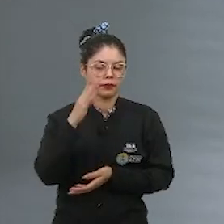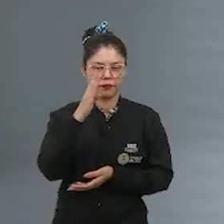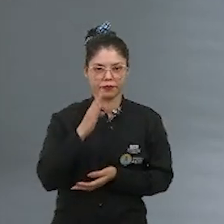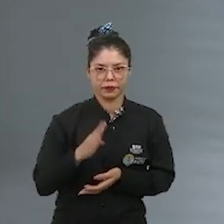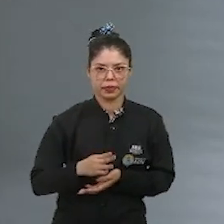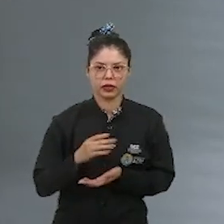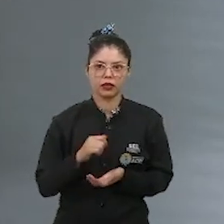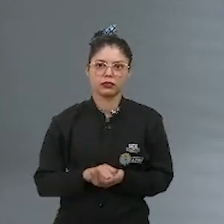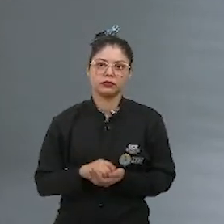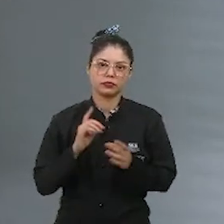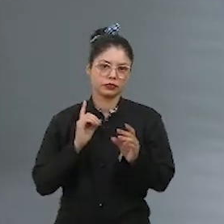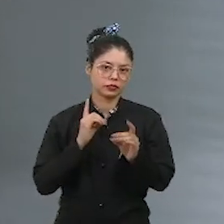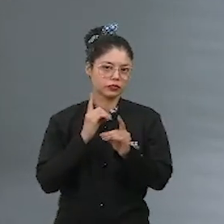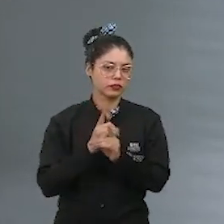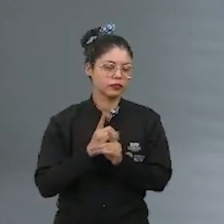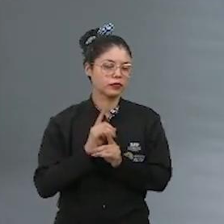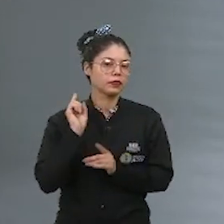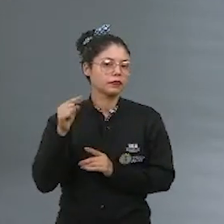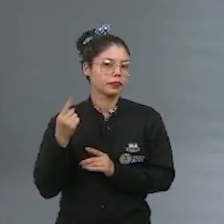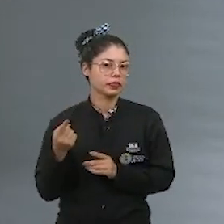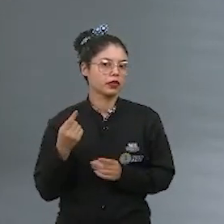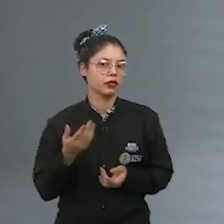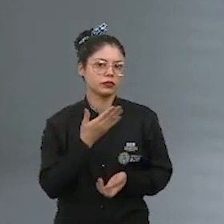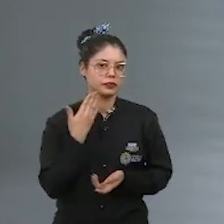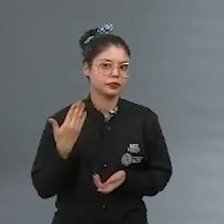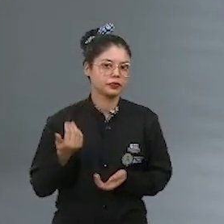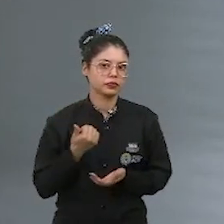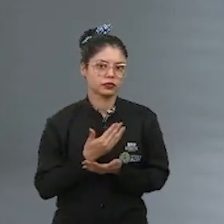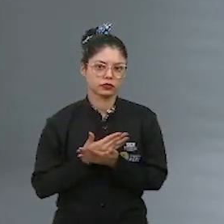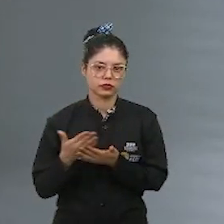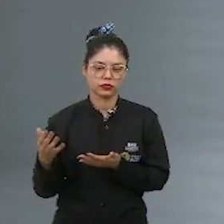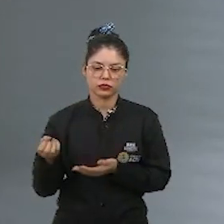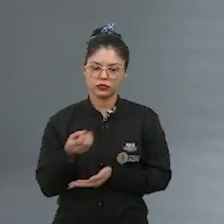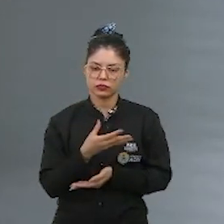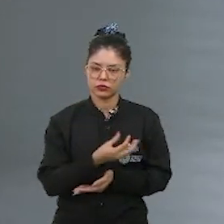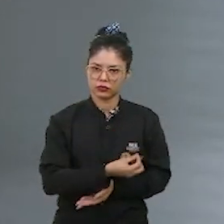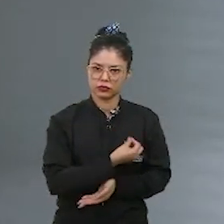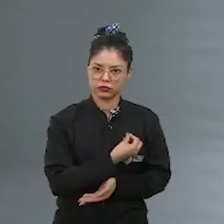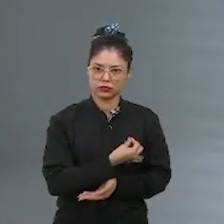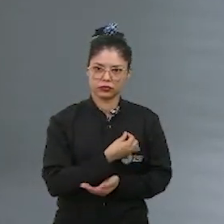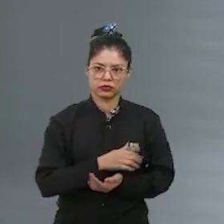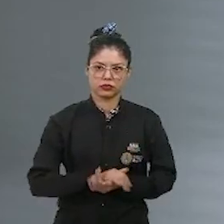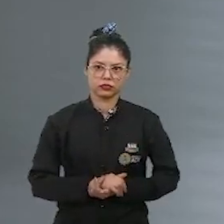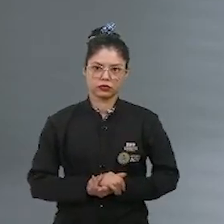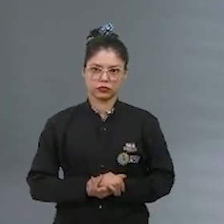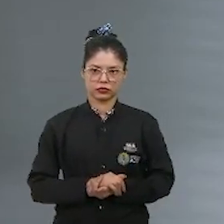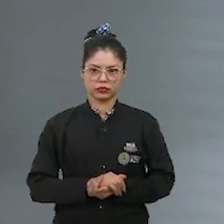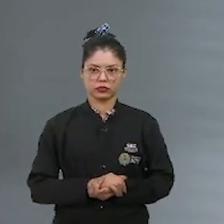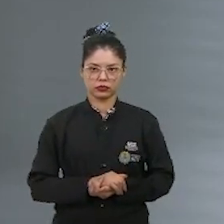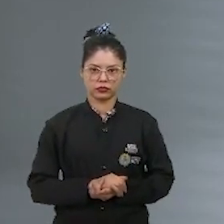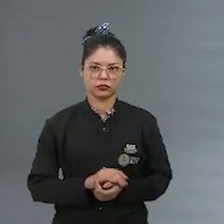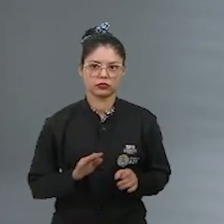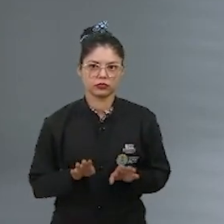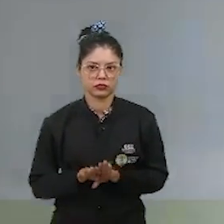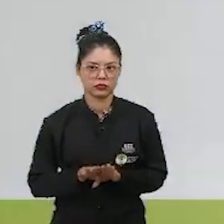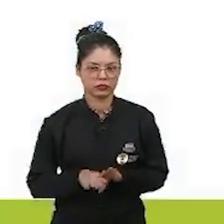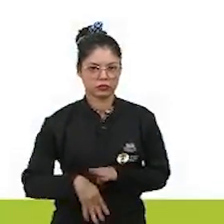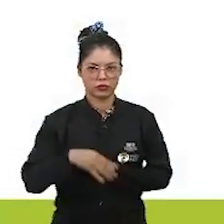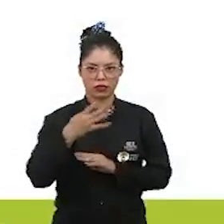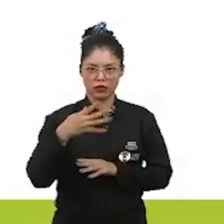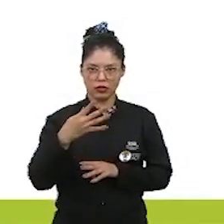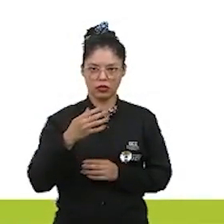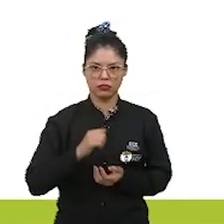Brasil encontrar ali um refúgio, um recomeço para as suas vidas. Vamos lá? Temos aí também o texto